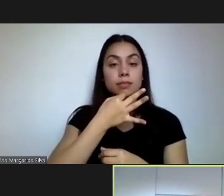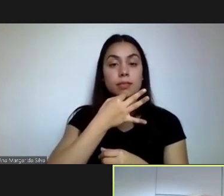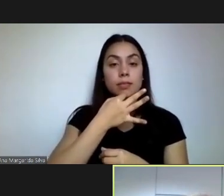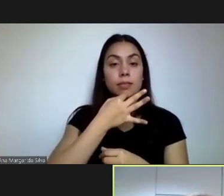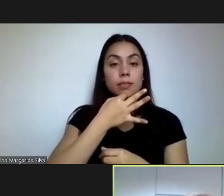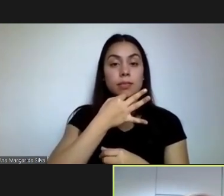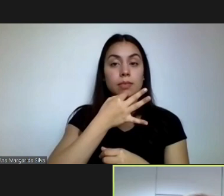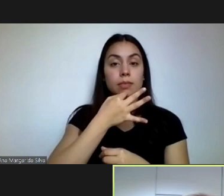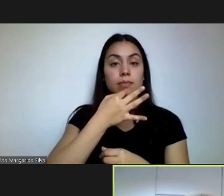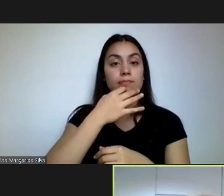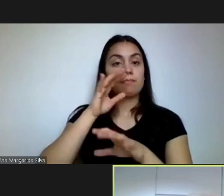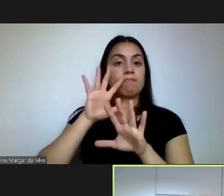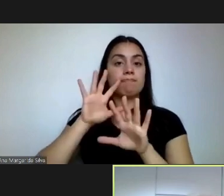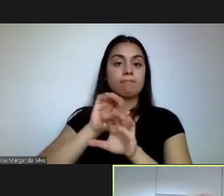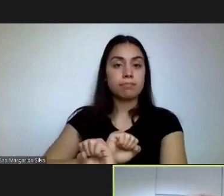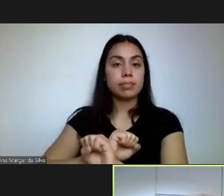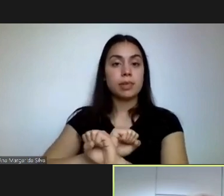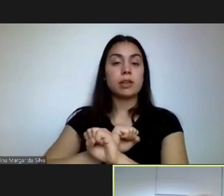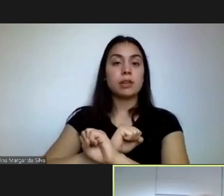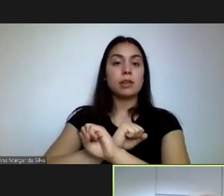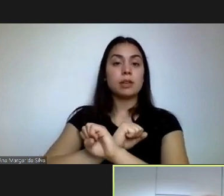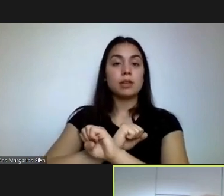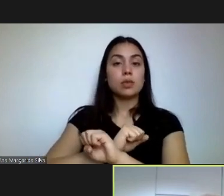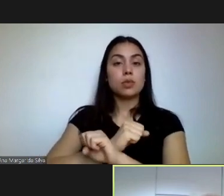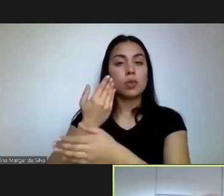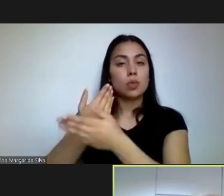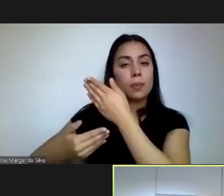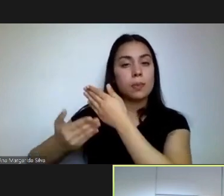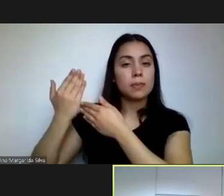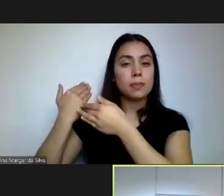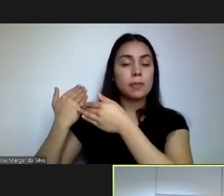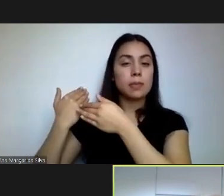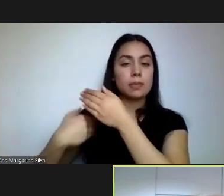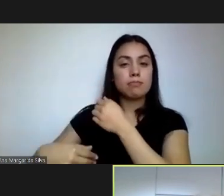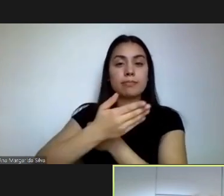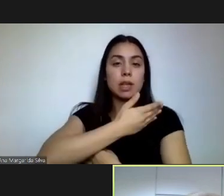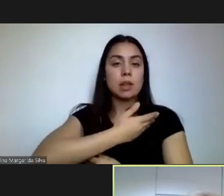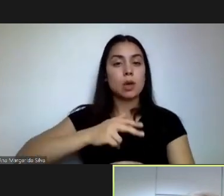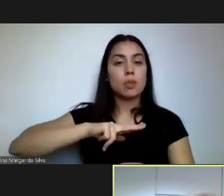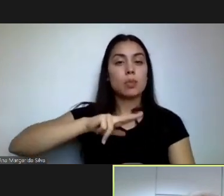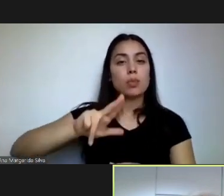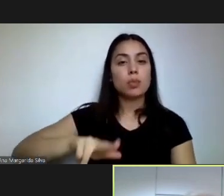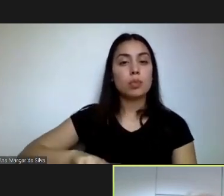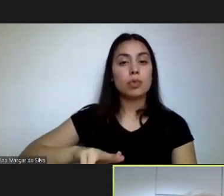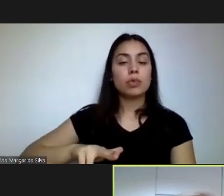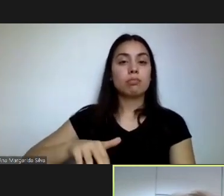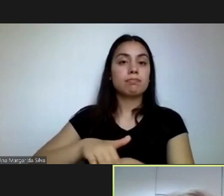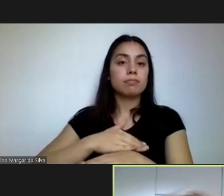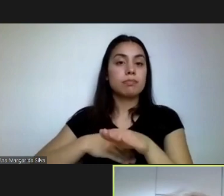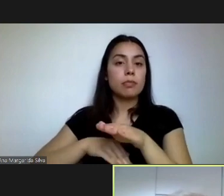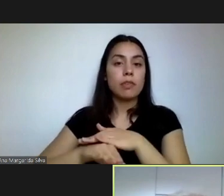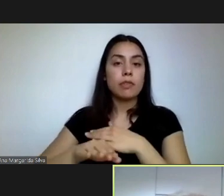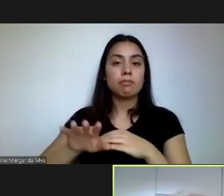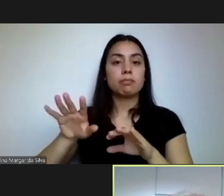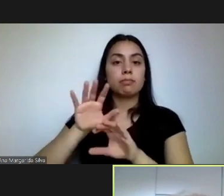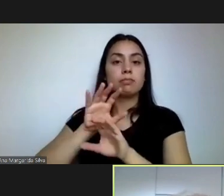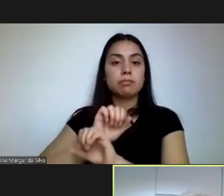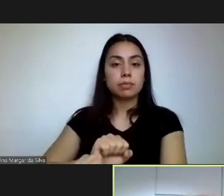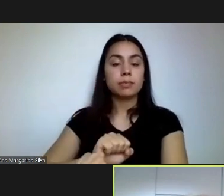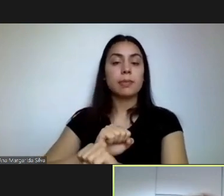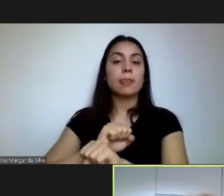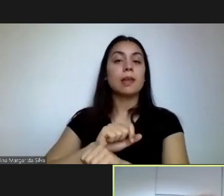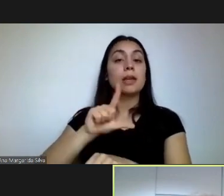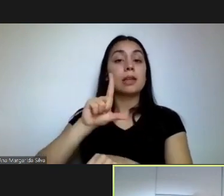da escravatura, do nosso passado colonial, seja como for. Interessa nesta perspectiva, depois fazemos a capacitação de